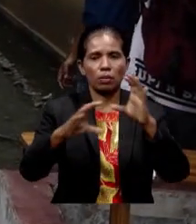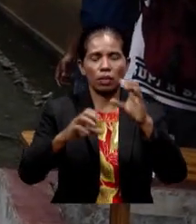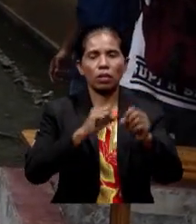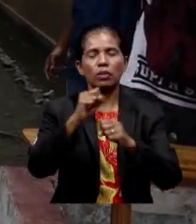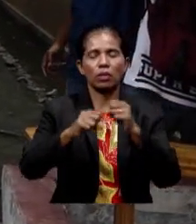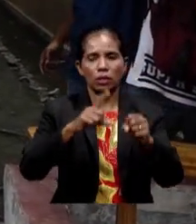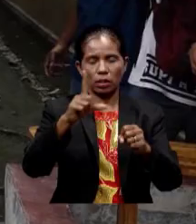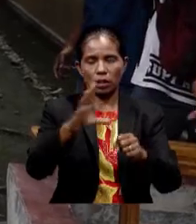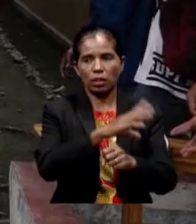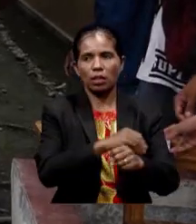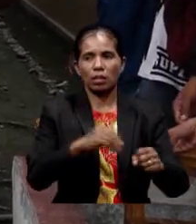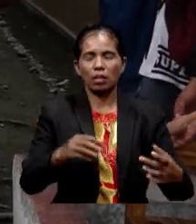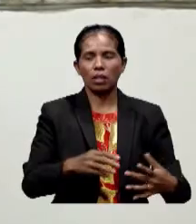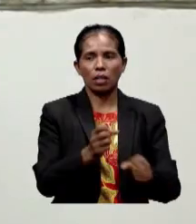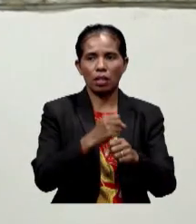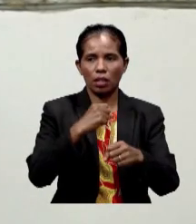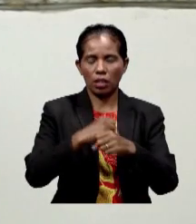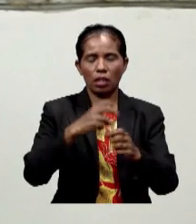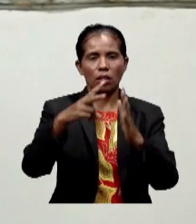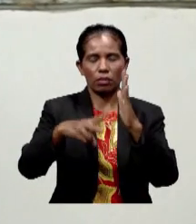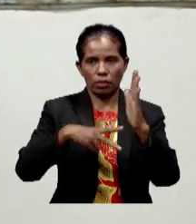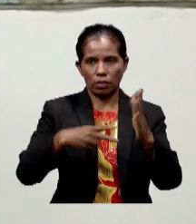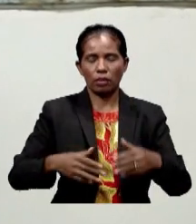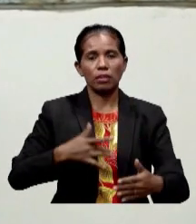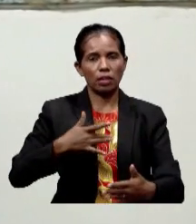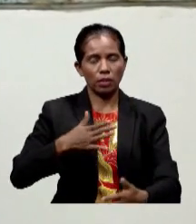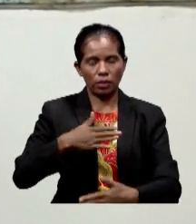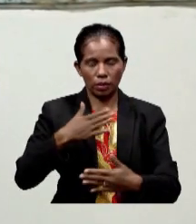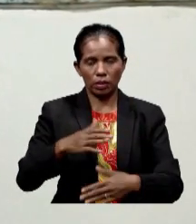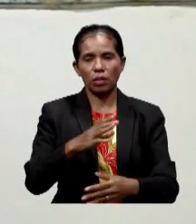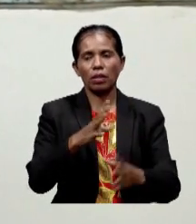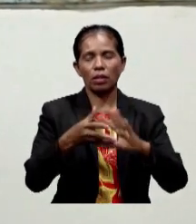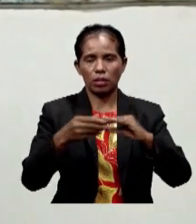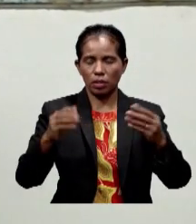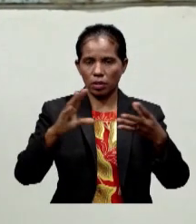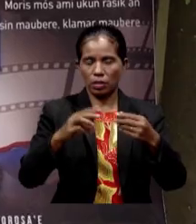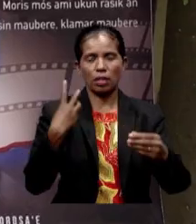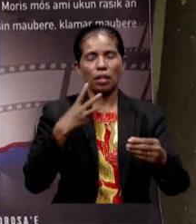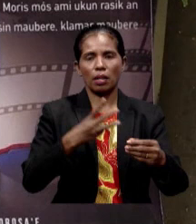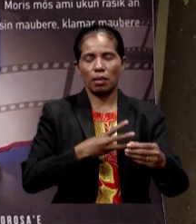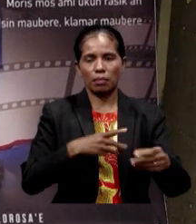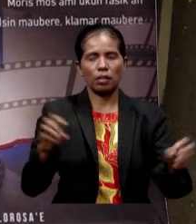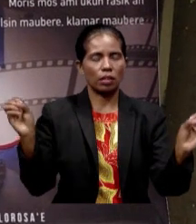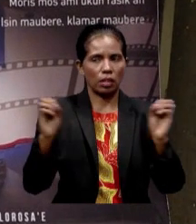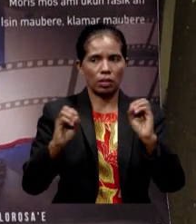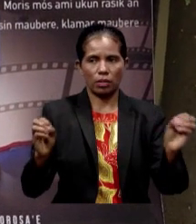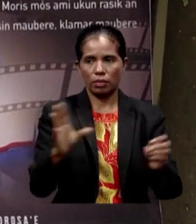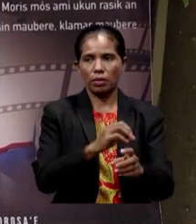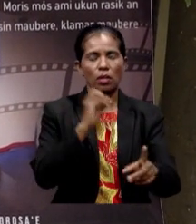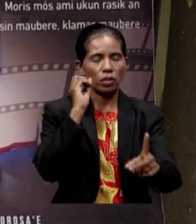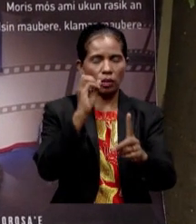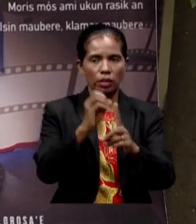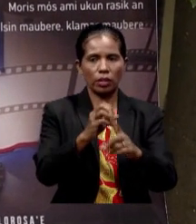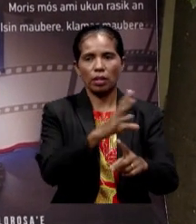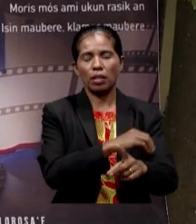Social, oficialmente lança filme Apreciação a Sanami, Honi História Katak, a minha luta, né, Laos Deitona Objetivo,